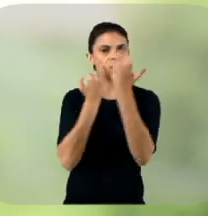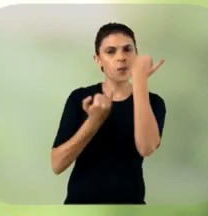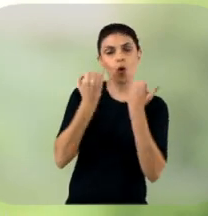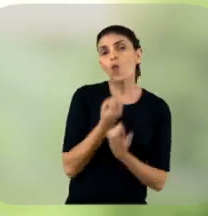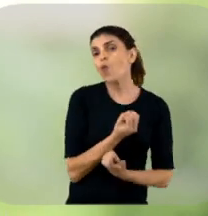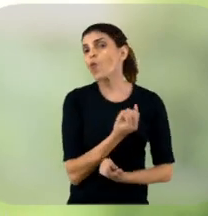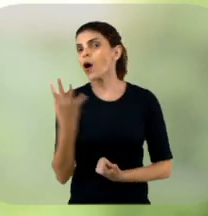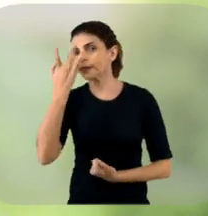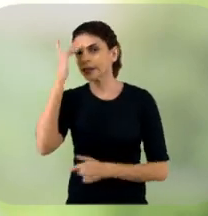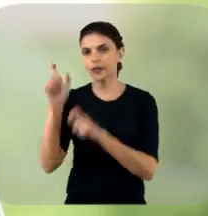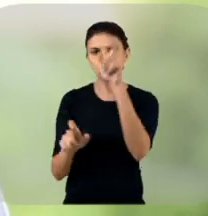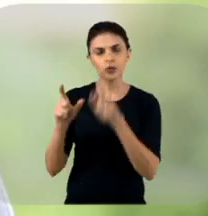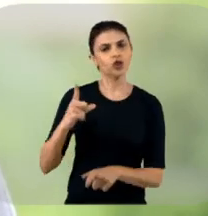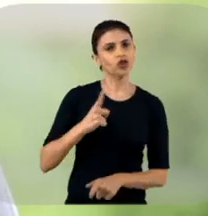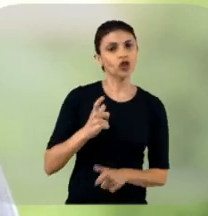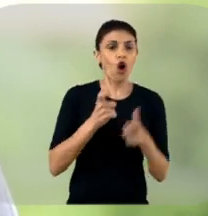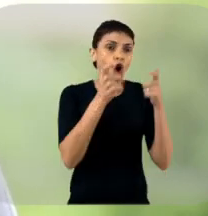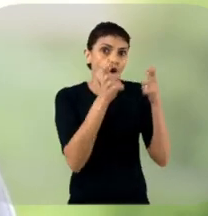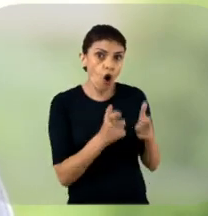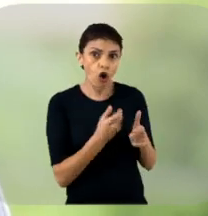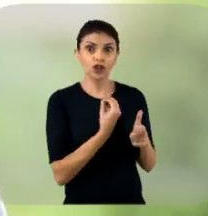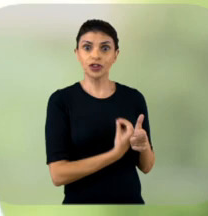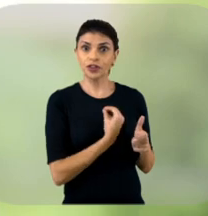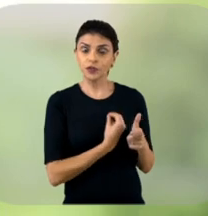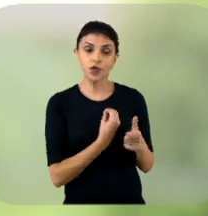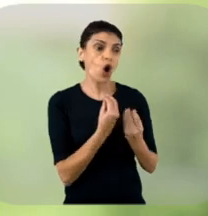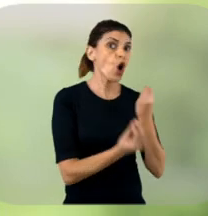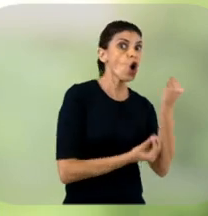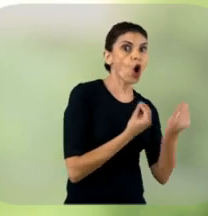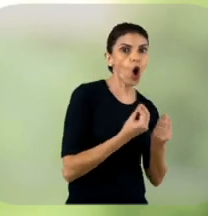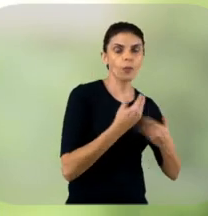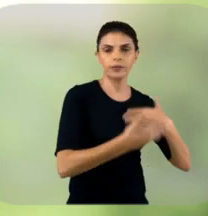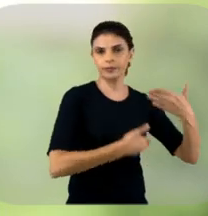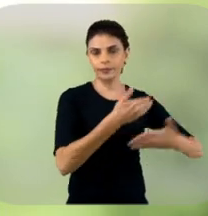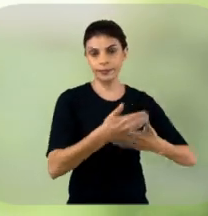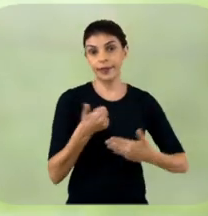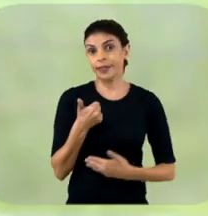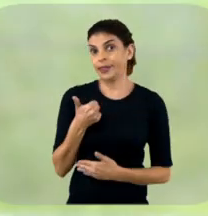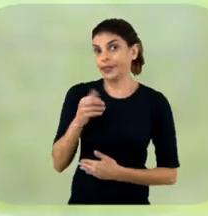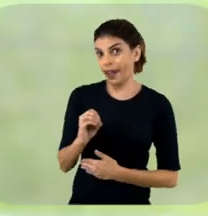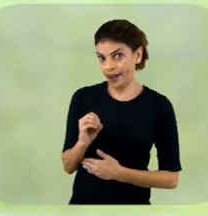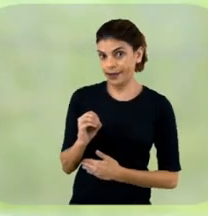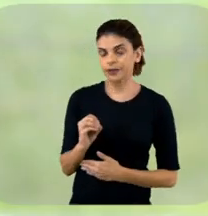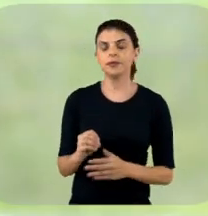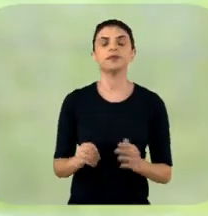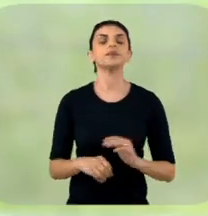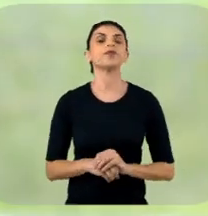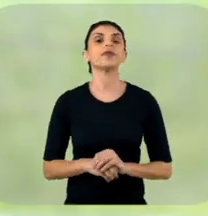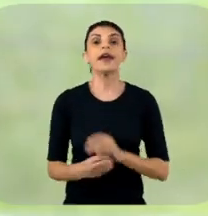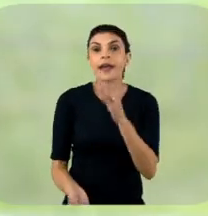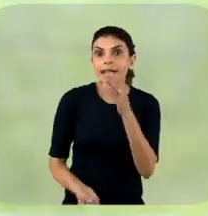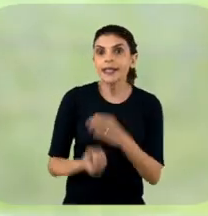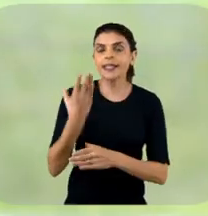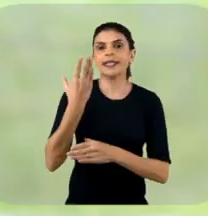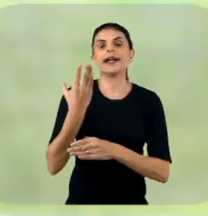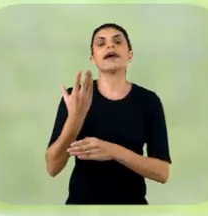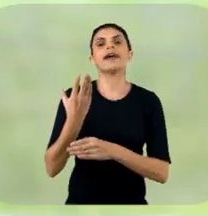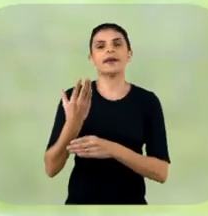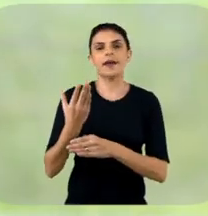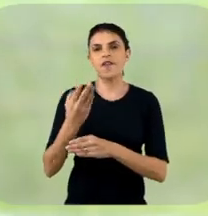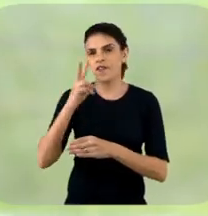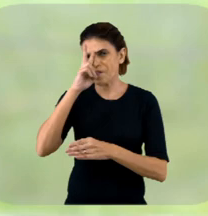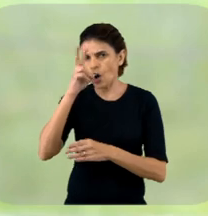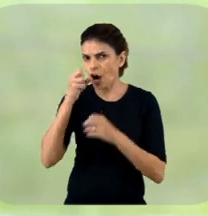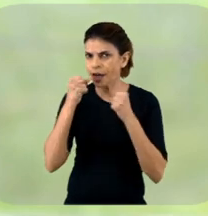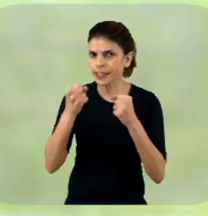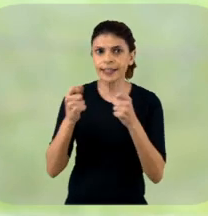saber quantos somos e onde e como estamos. 10. Criar e